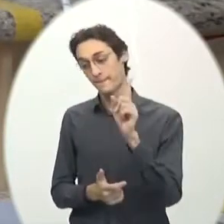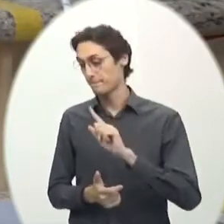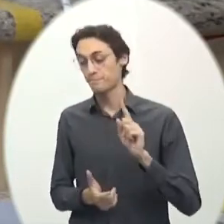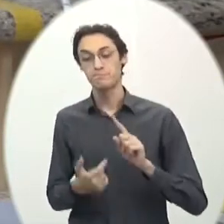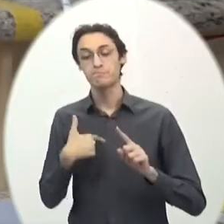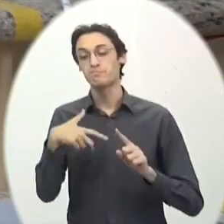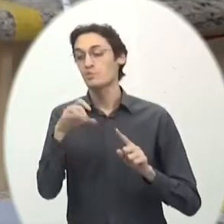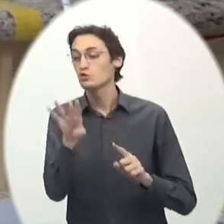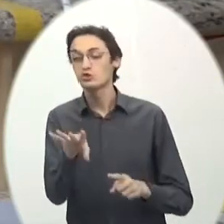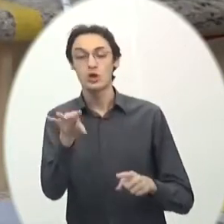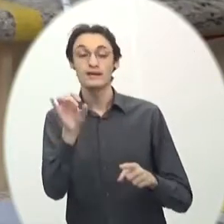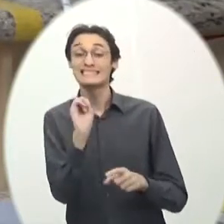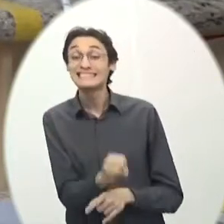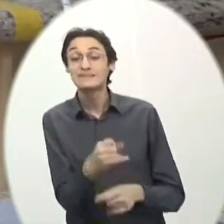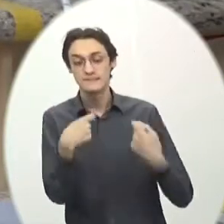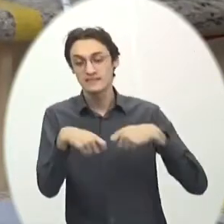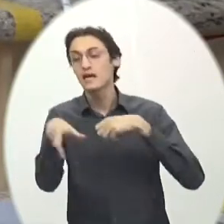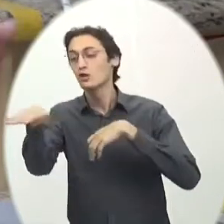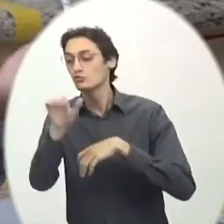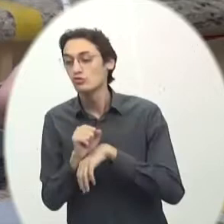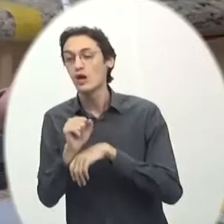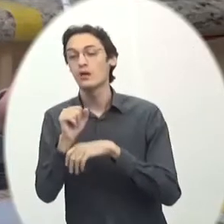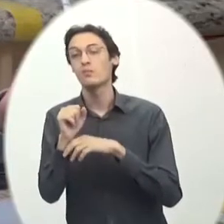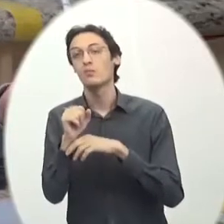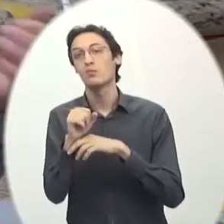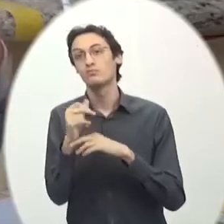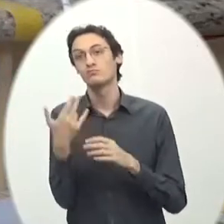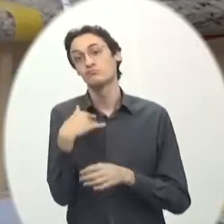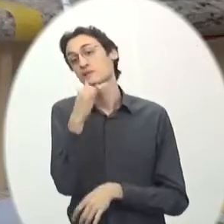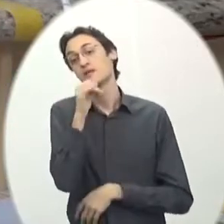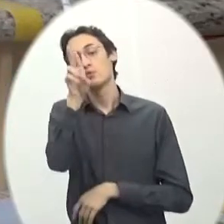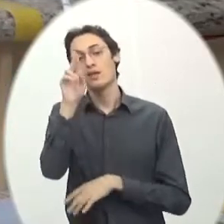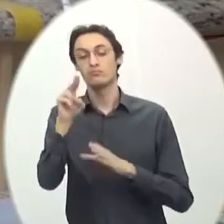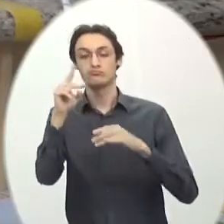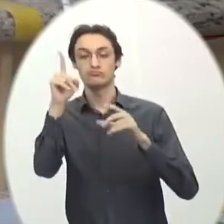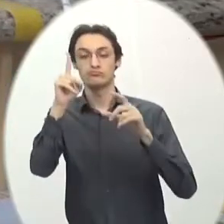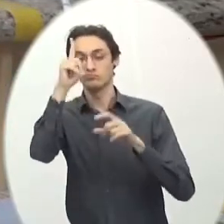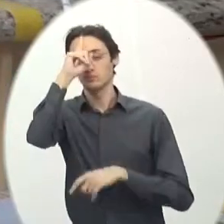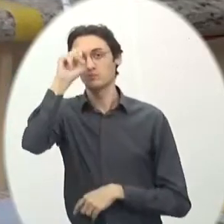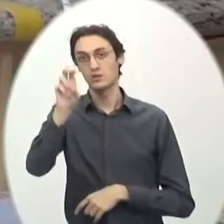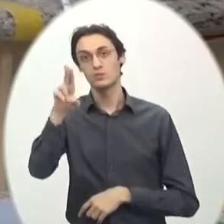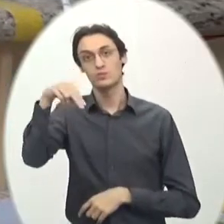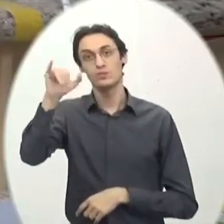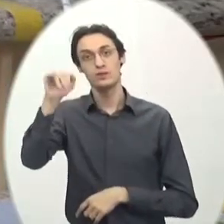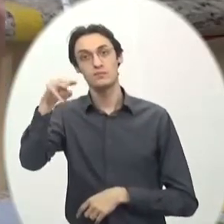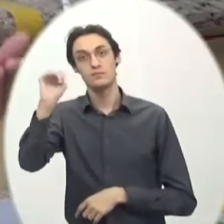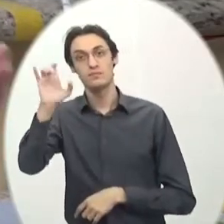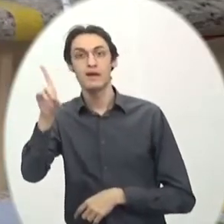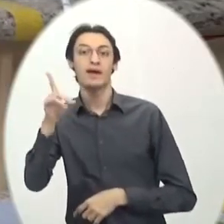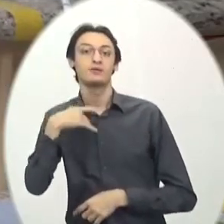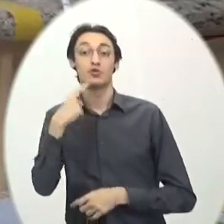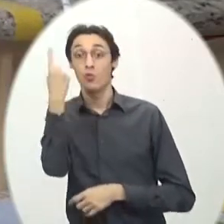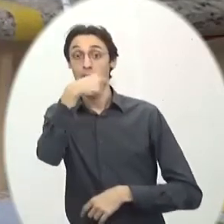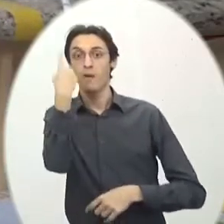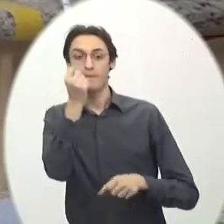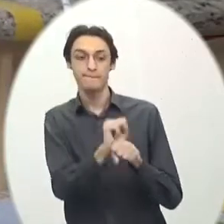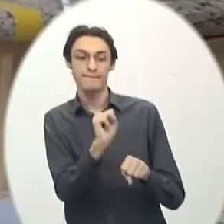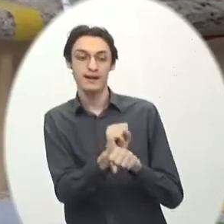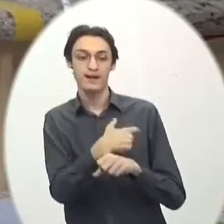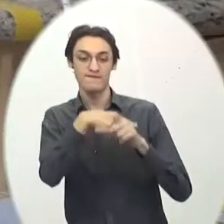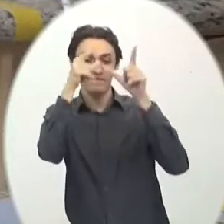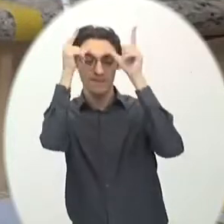um serviço acionava a empresa, por exemplo, a Unimed, eles me davam uma hora para poder procurar um condutor e um enfermeiro para acompanhar o